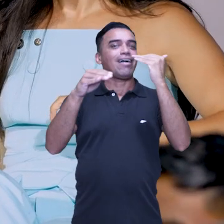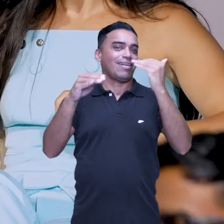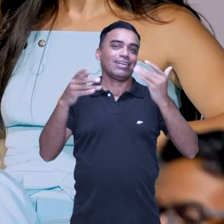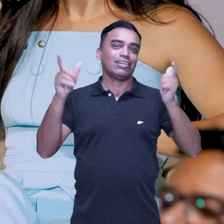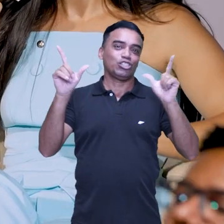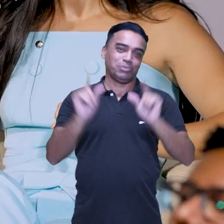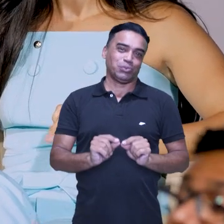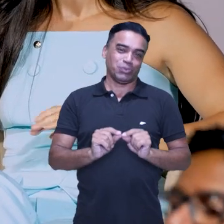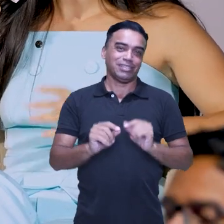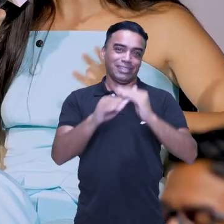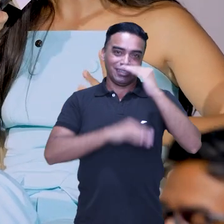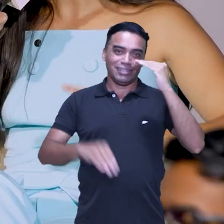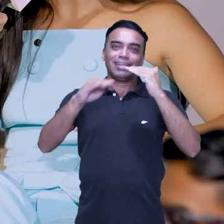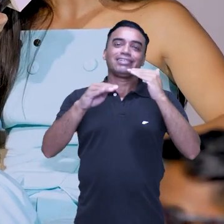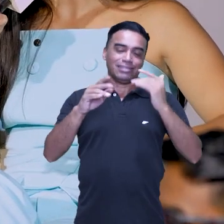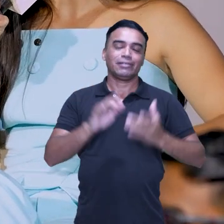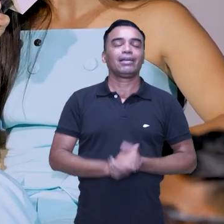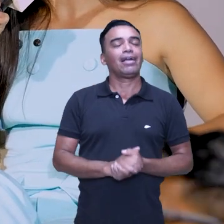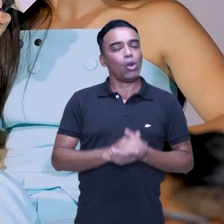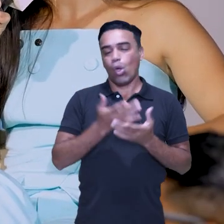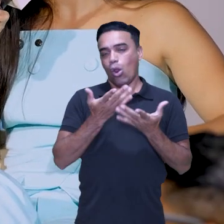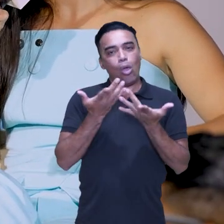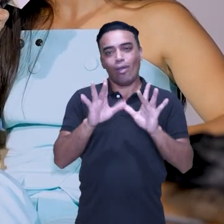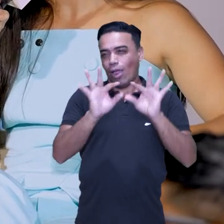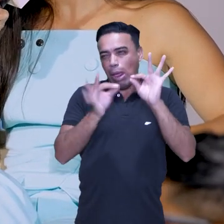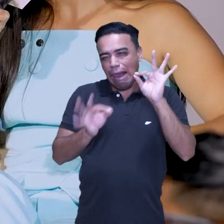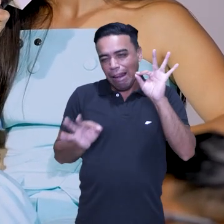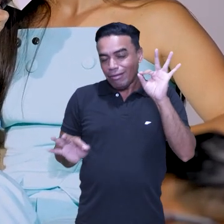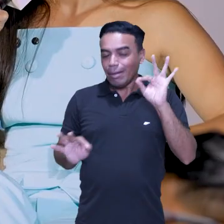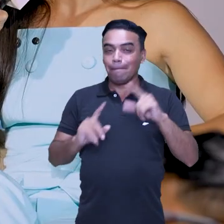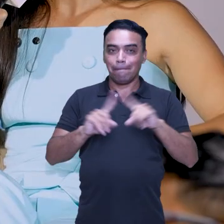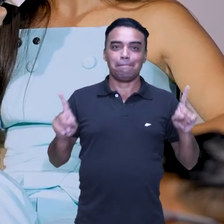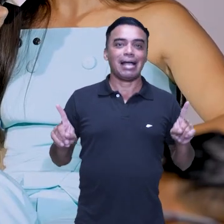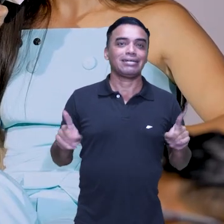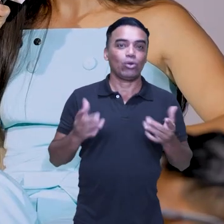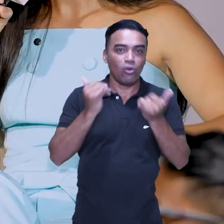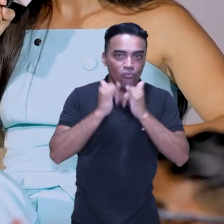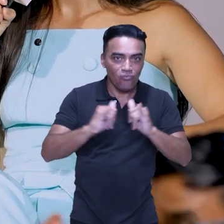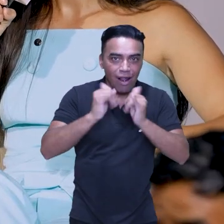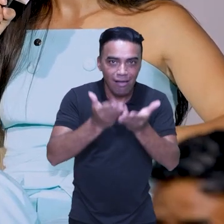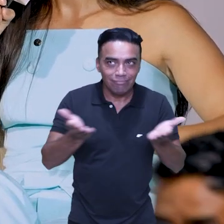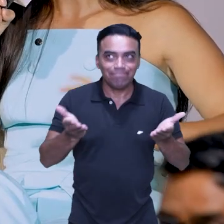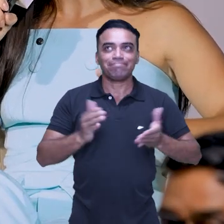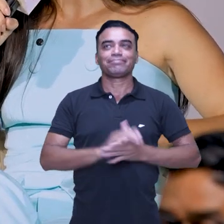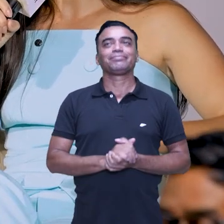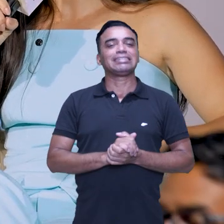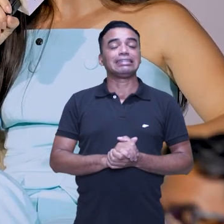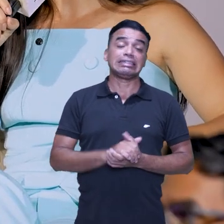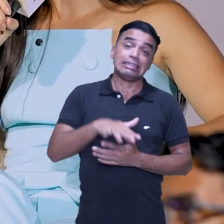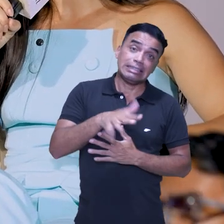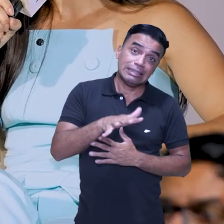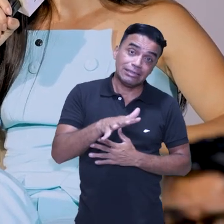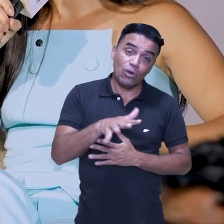E eu não quero me estender muito aqui, mas eu quero falar que